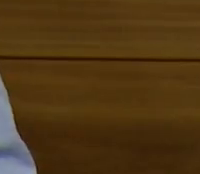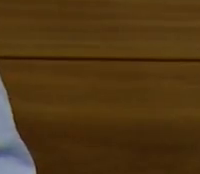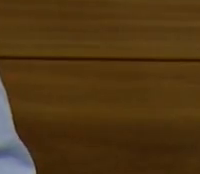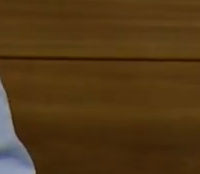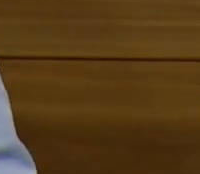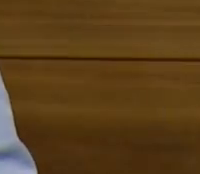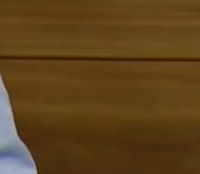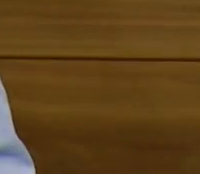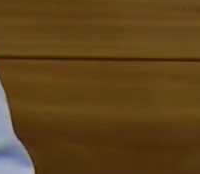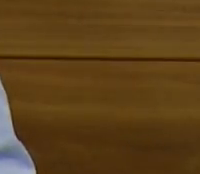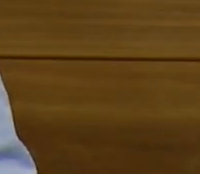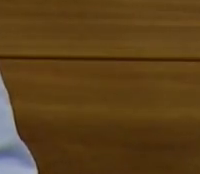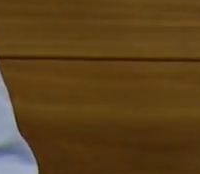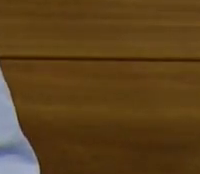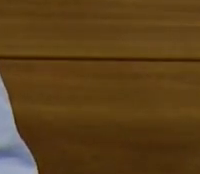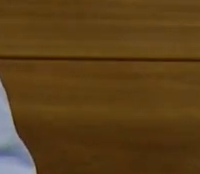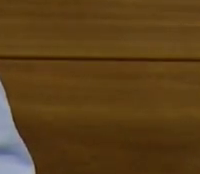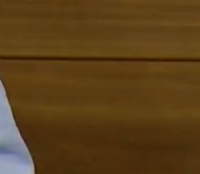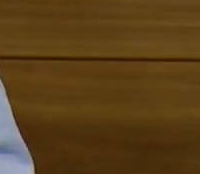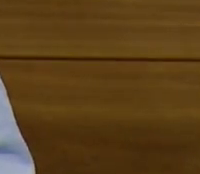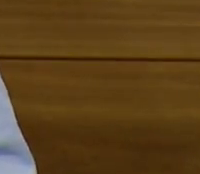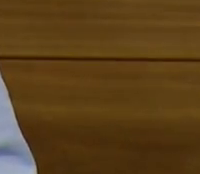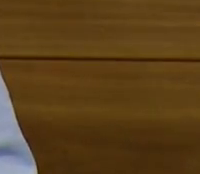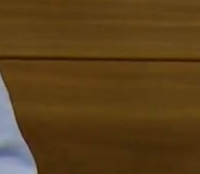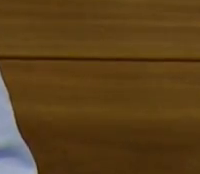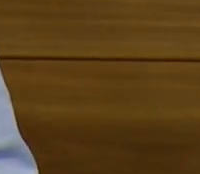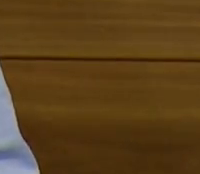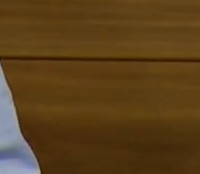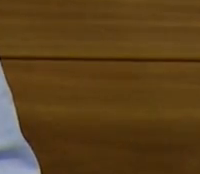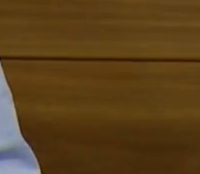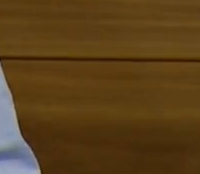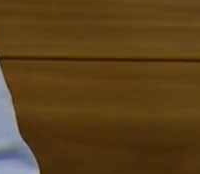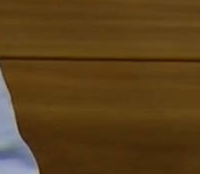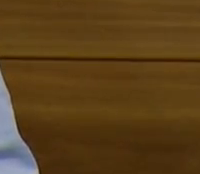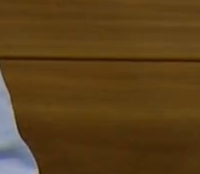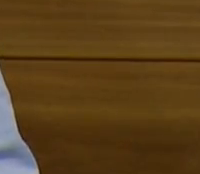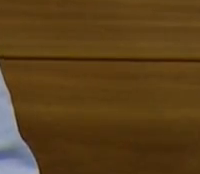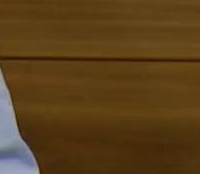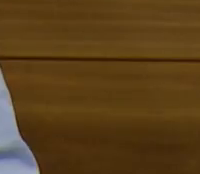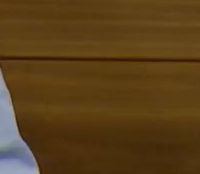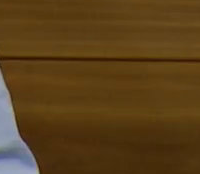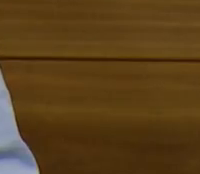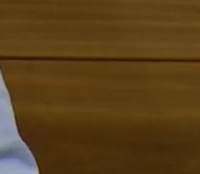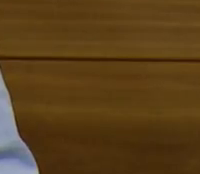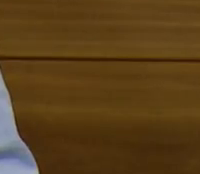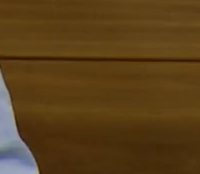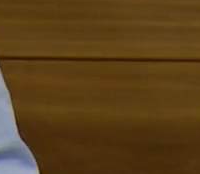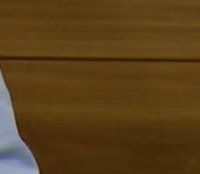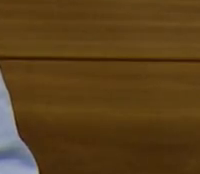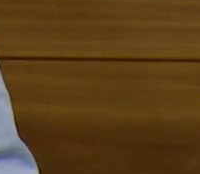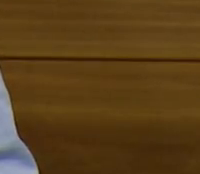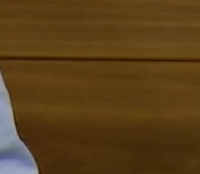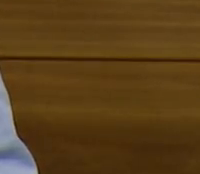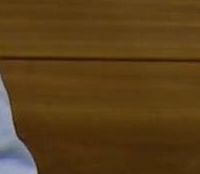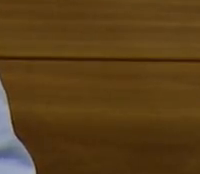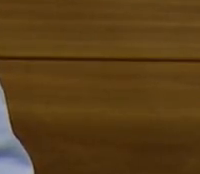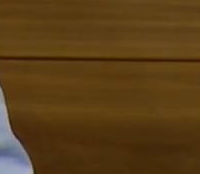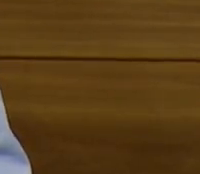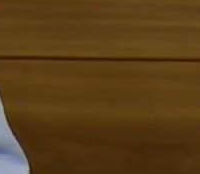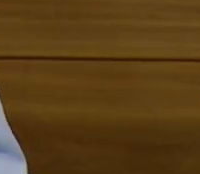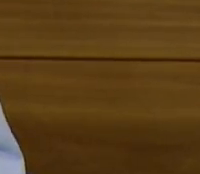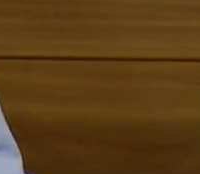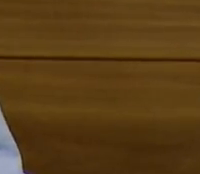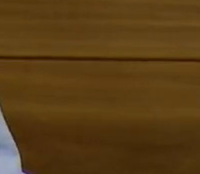realmente se aprende muito e realmente um nível dada do nosso concelho de sorocaba este